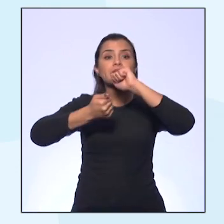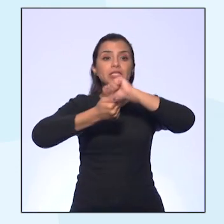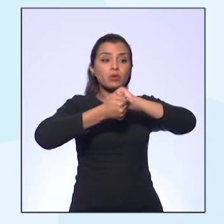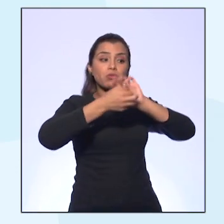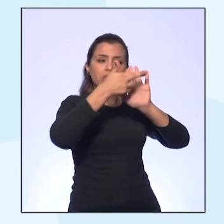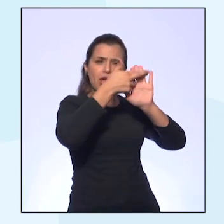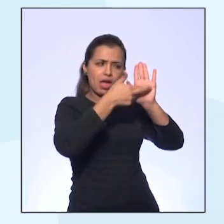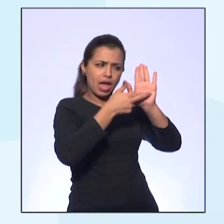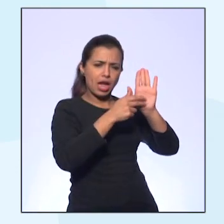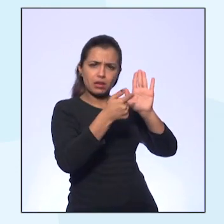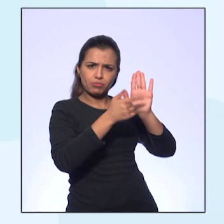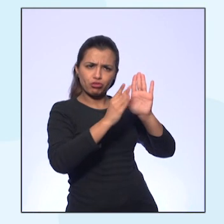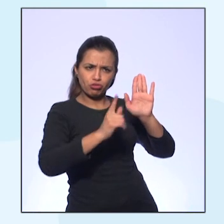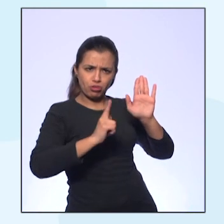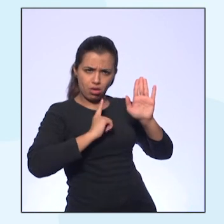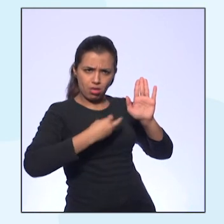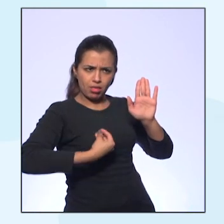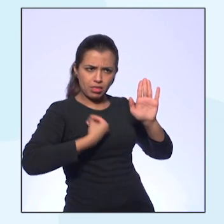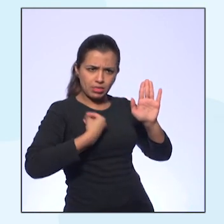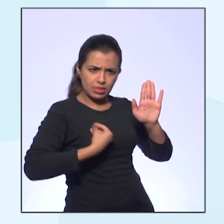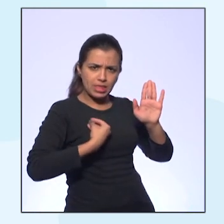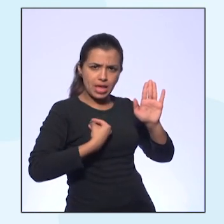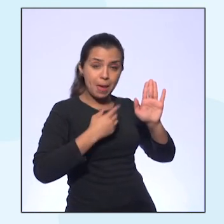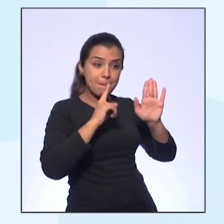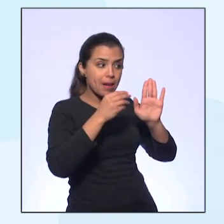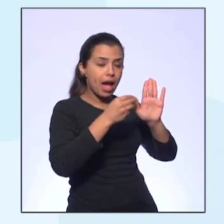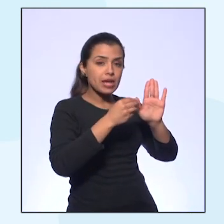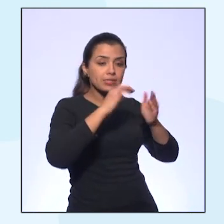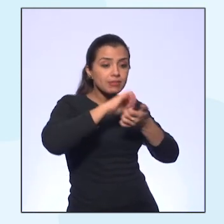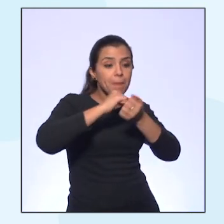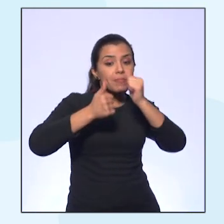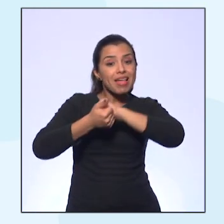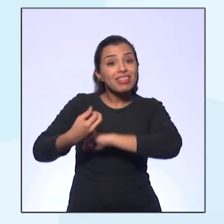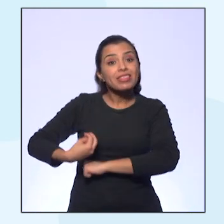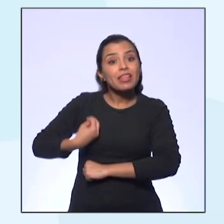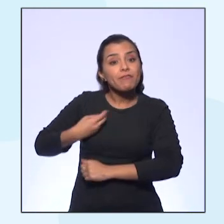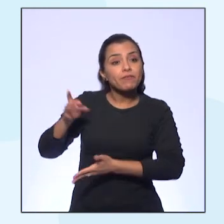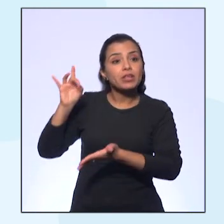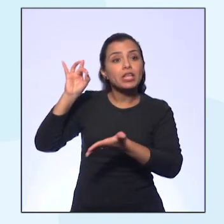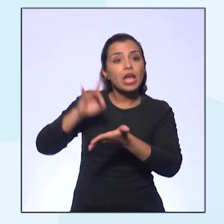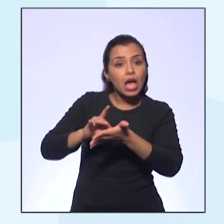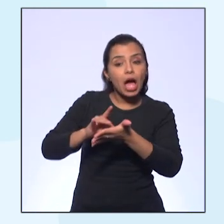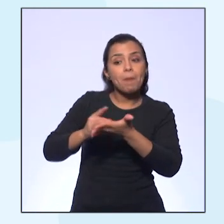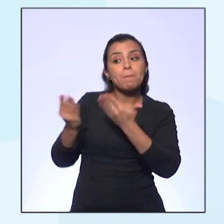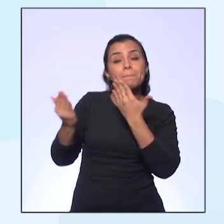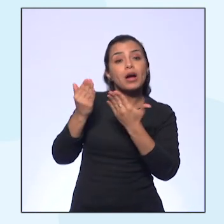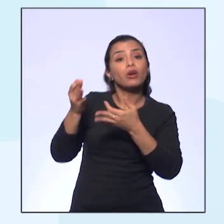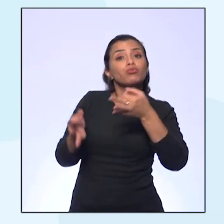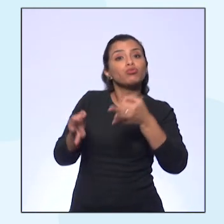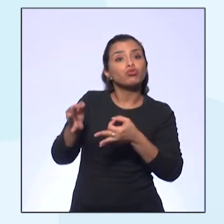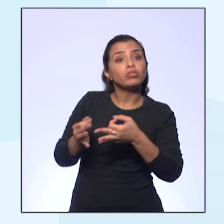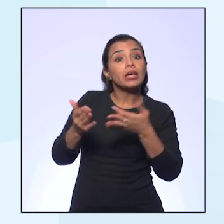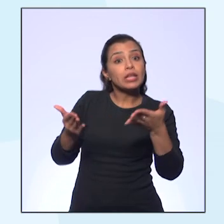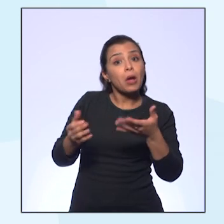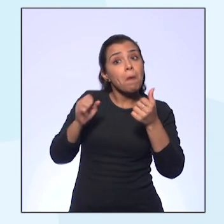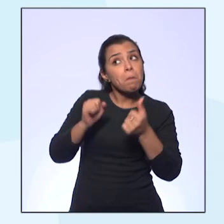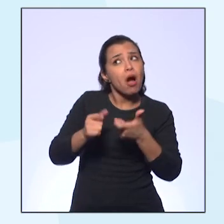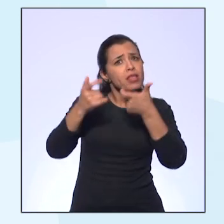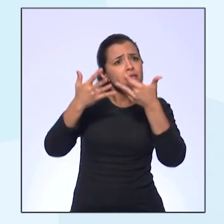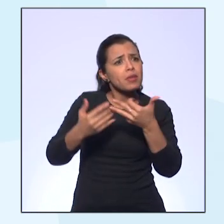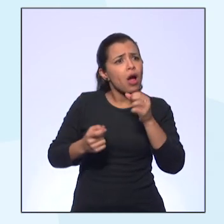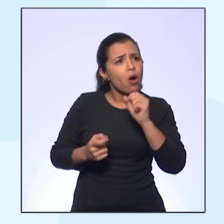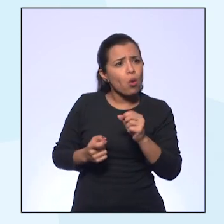existente à situação concreta, observando-se os critérios de justiça. Pode-se dizer, então, que a